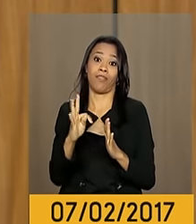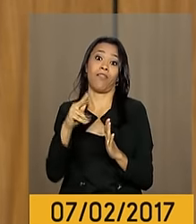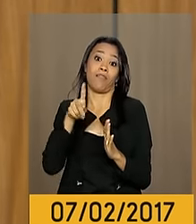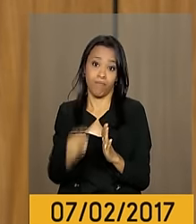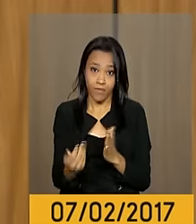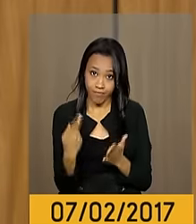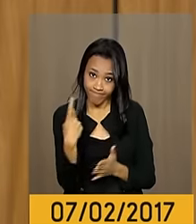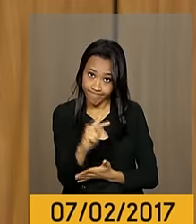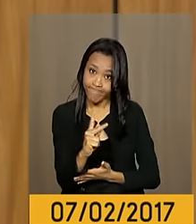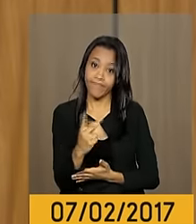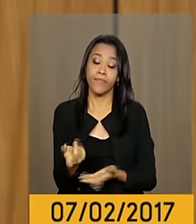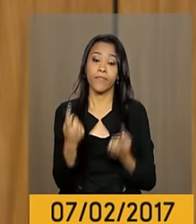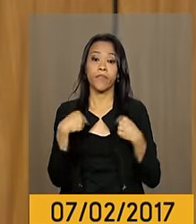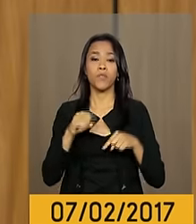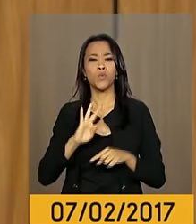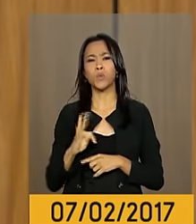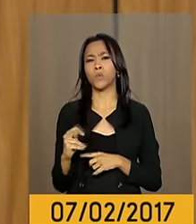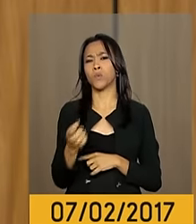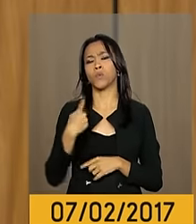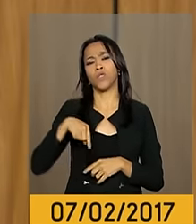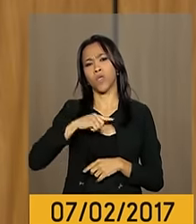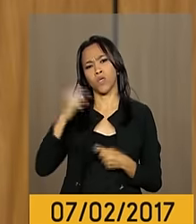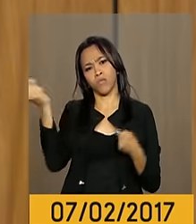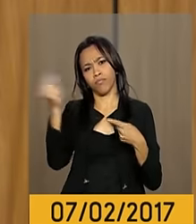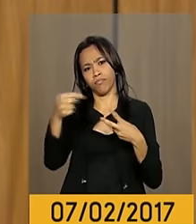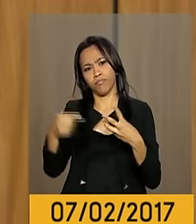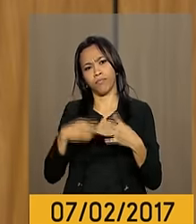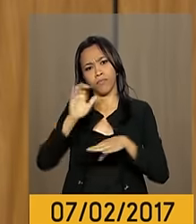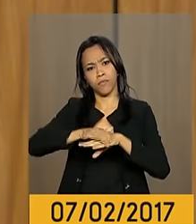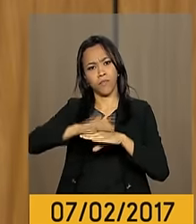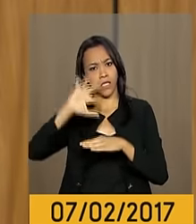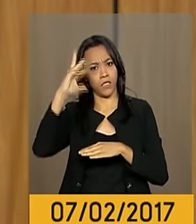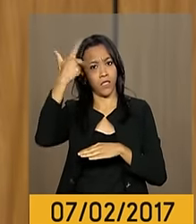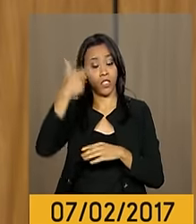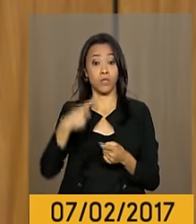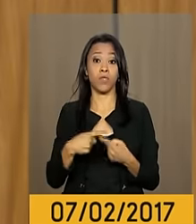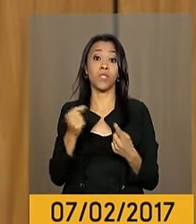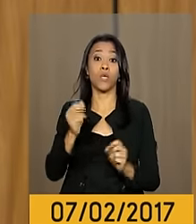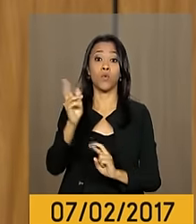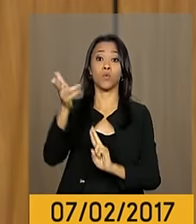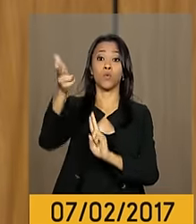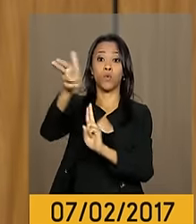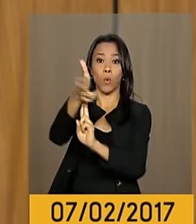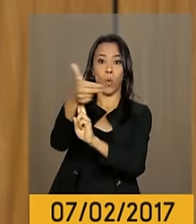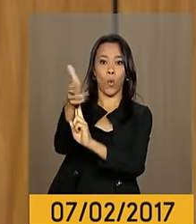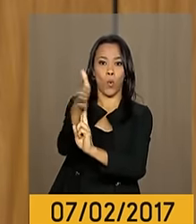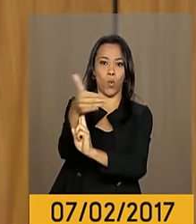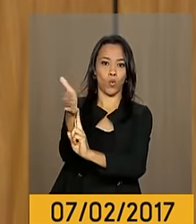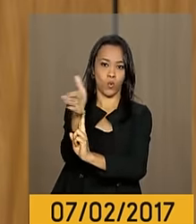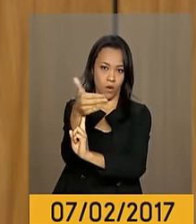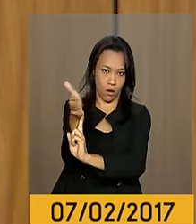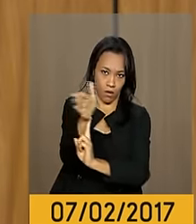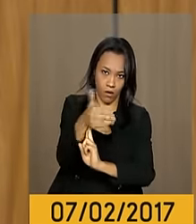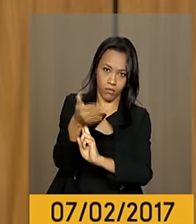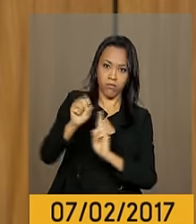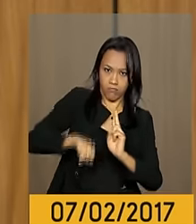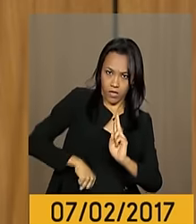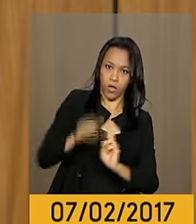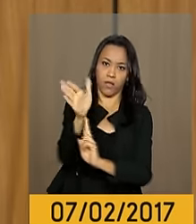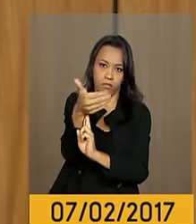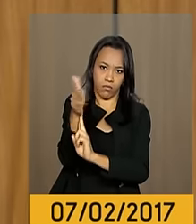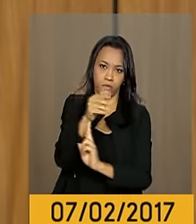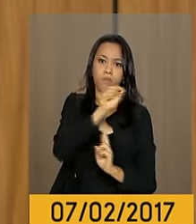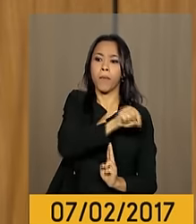que todas as coisas que nós decidimos são importantes que os consulados trabalhem de forma conjunta que possamos complementar nossas